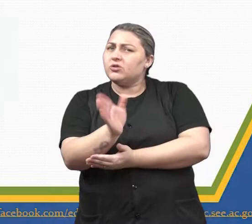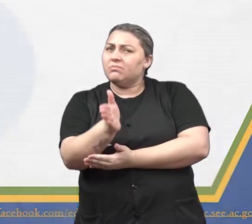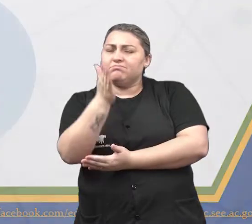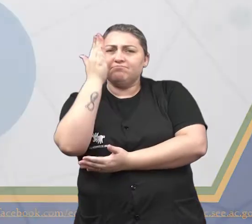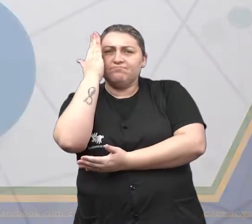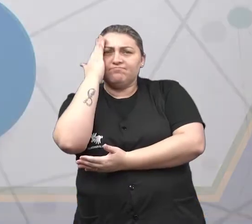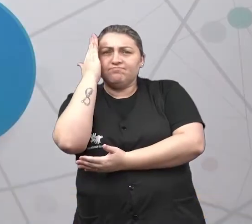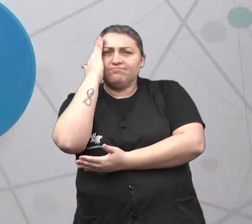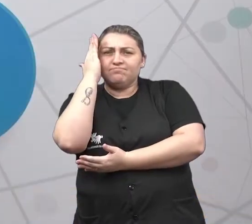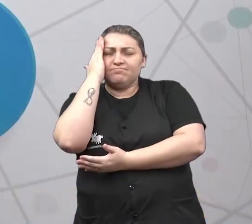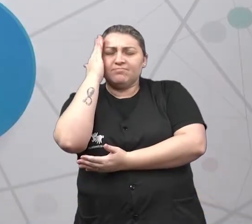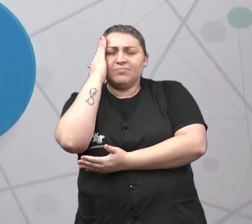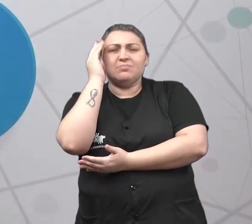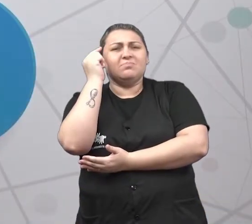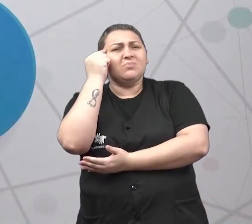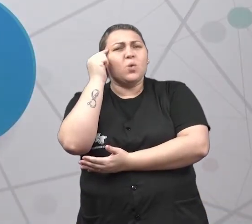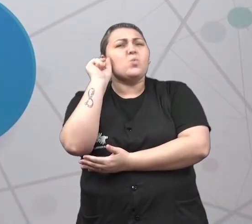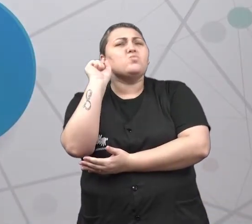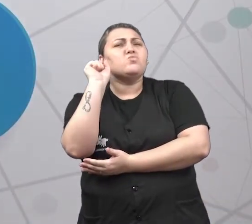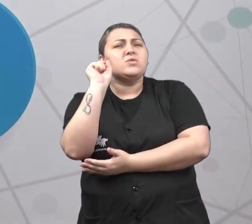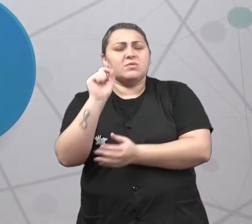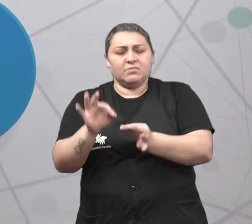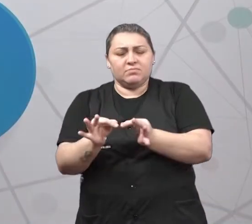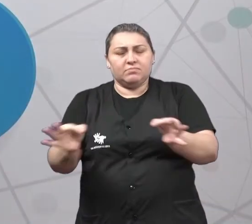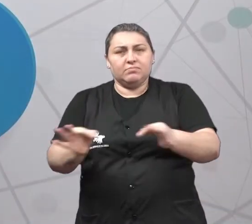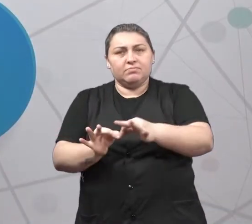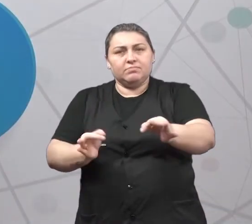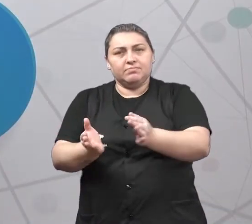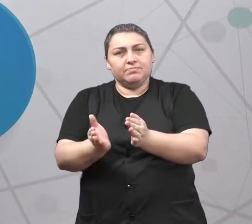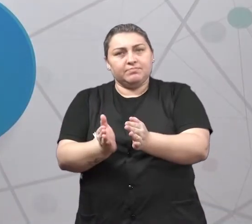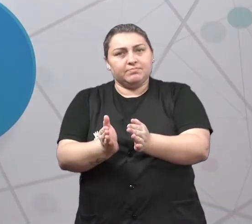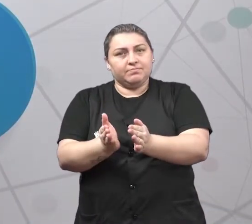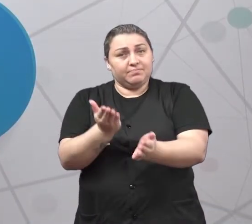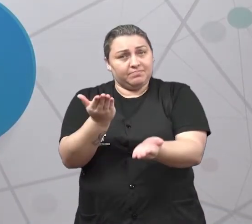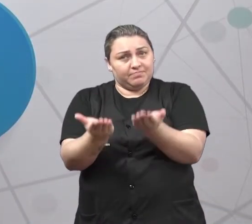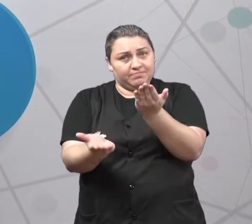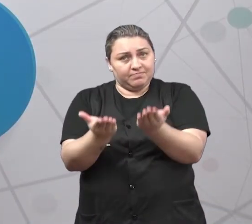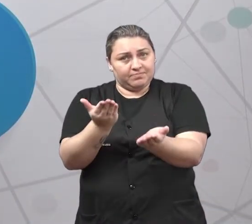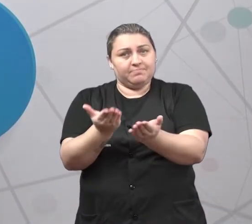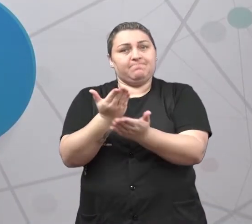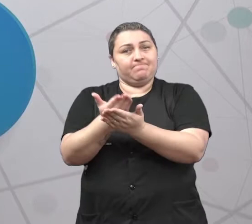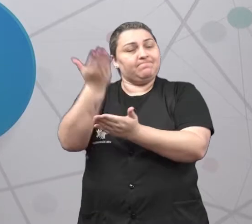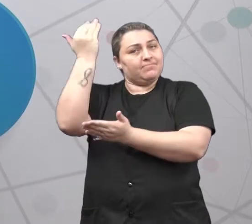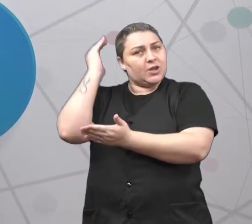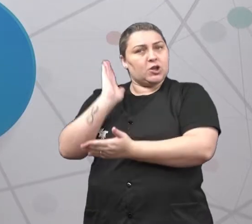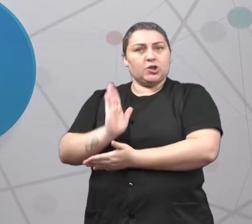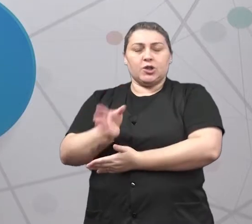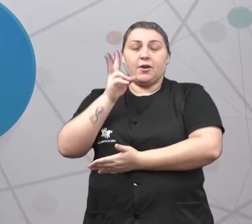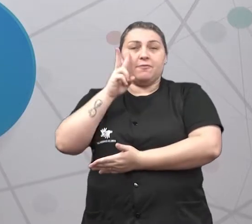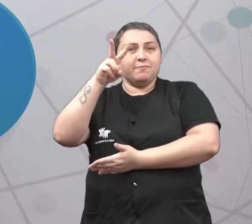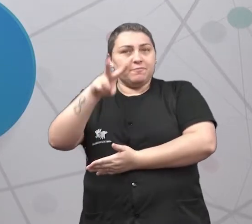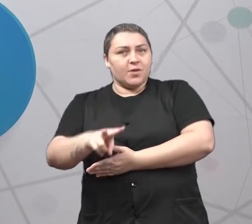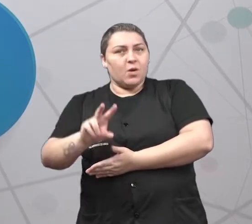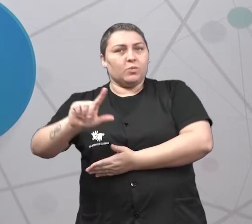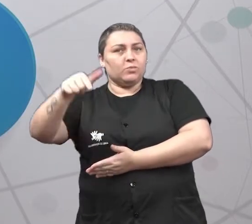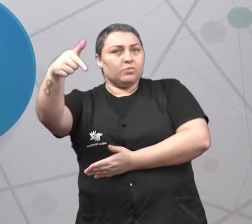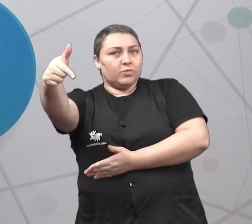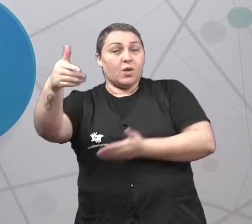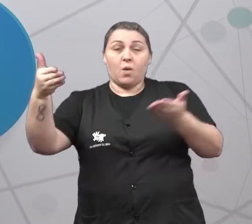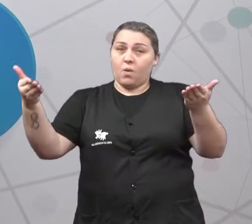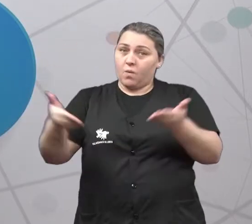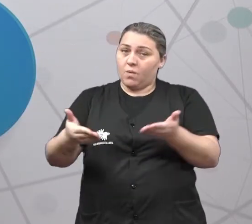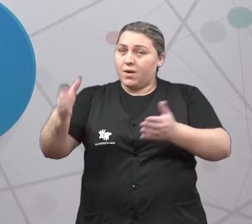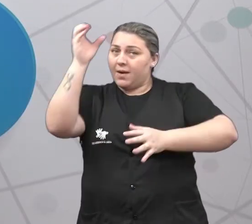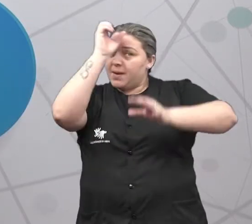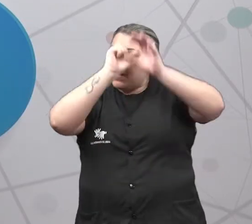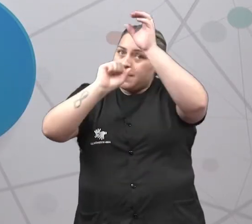para pensar o que é medidas de massa? Nas aulas anteriores, nós vimos outros tipos de medidas e hoje nós vamos aprender sobre